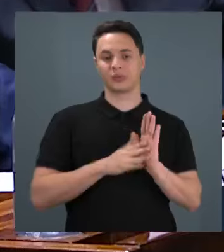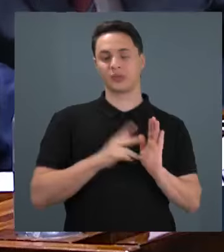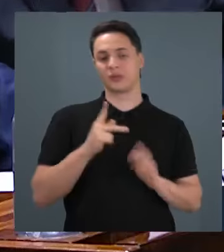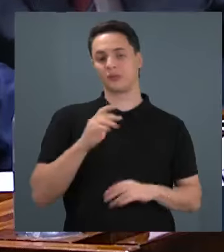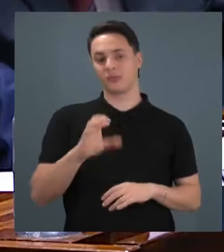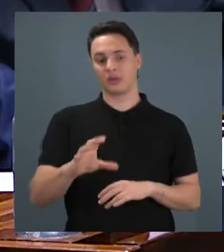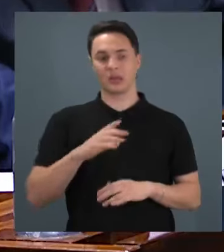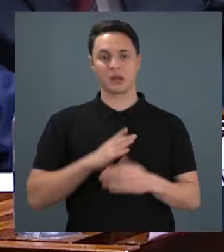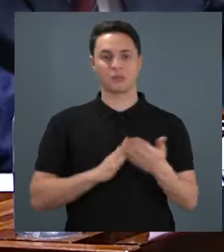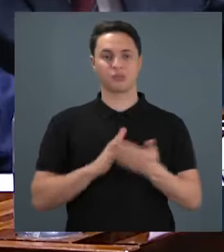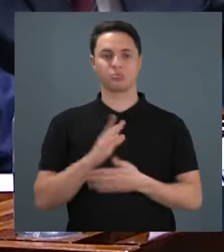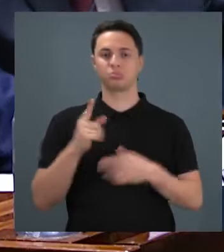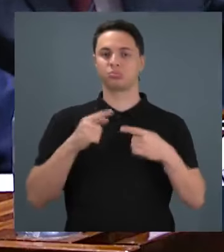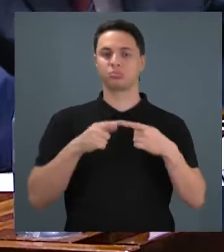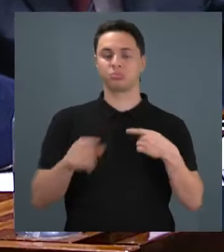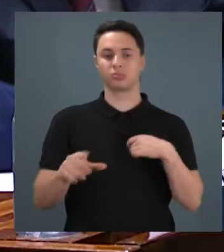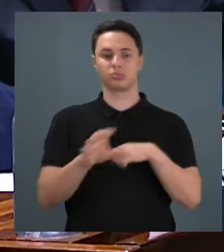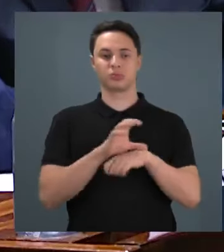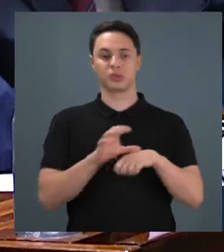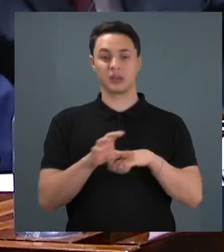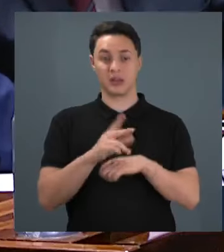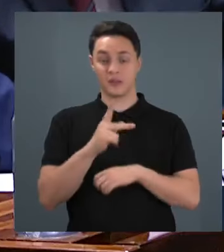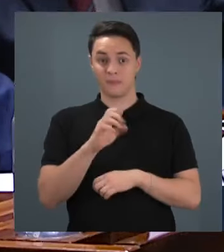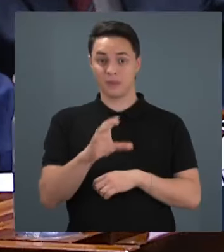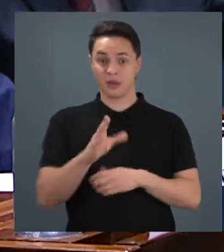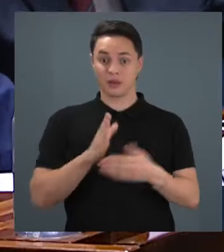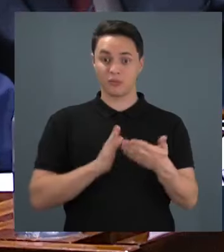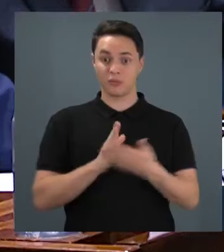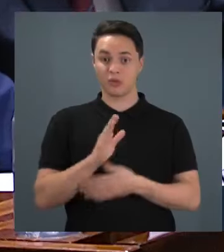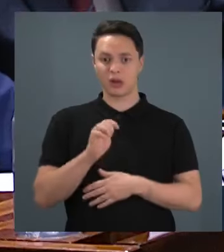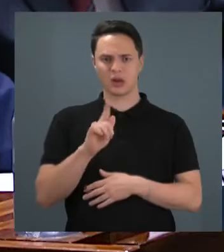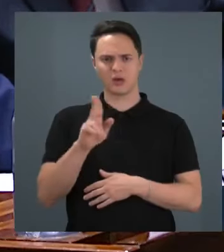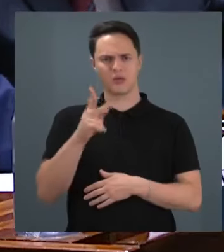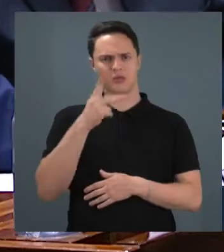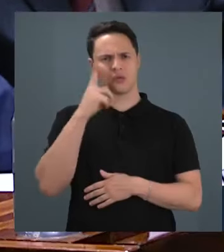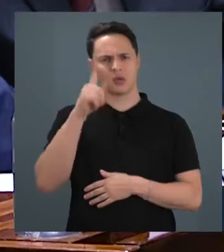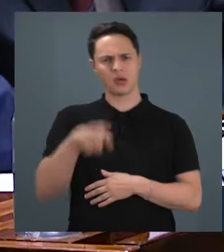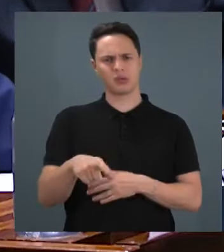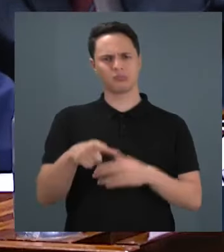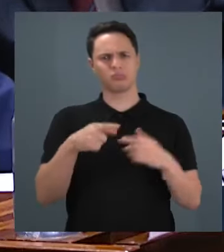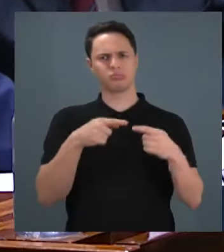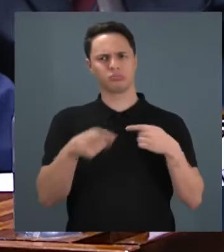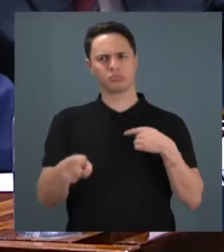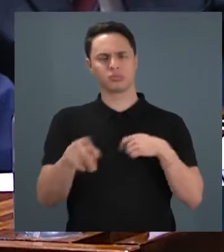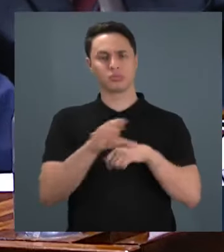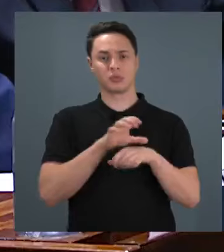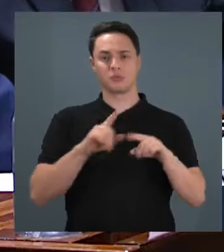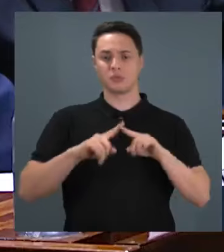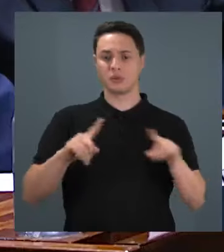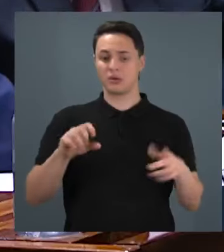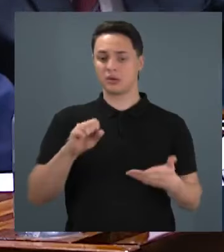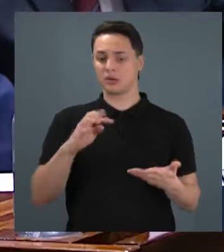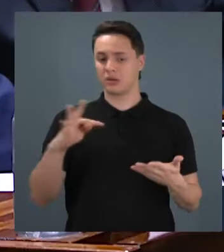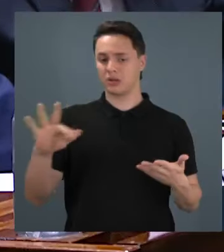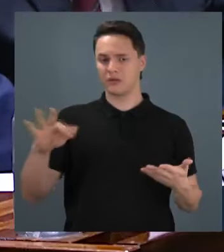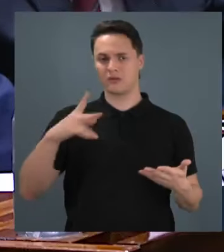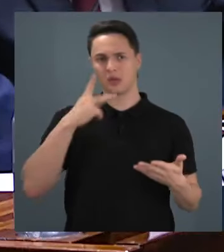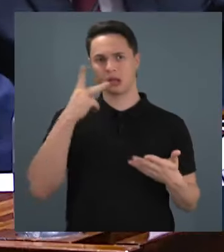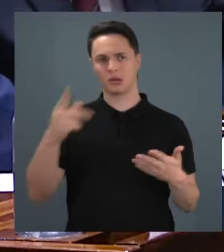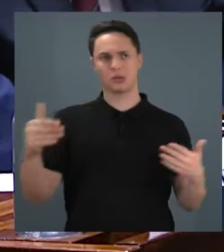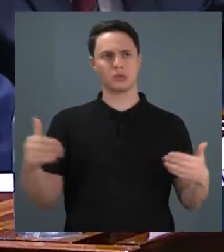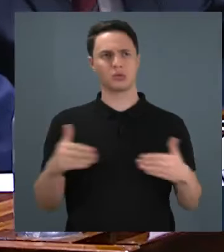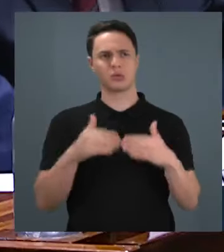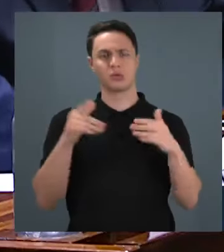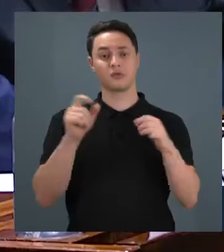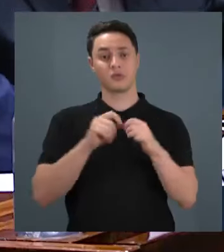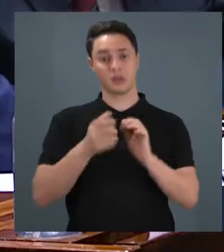era inconstitucional. Uma PEC aprovada, a AGU foi lá e disse é inconstitucional. E o STF declarou a inconstitucionalidade e fez